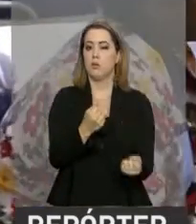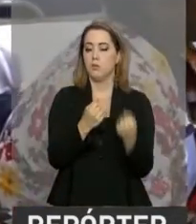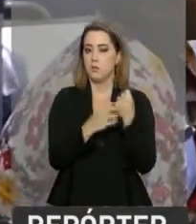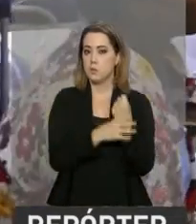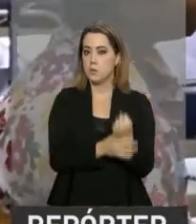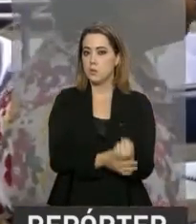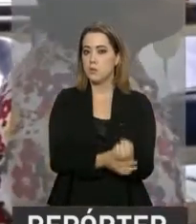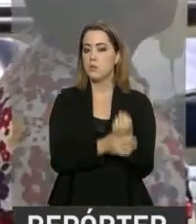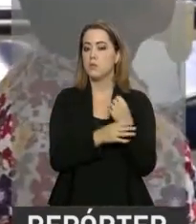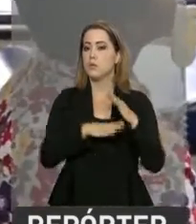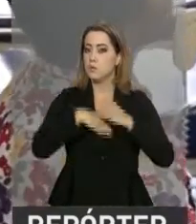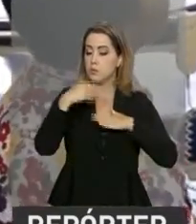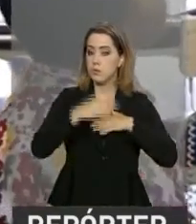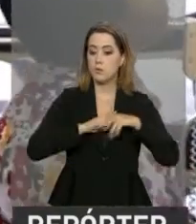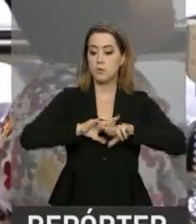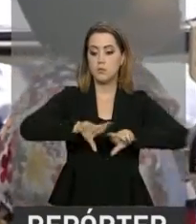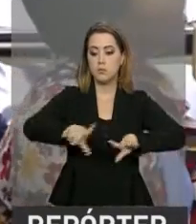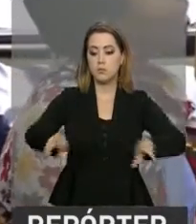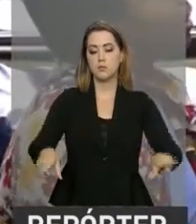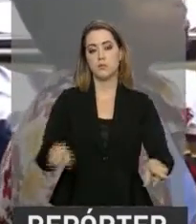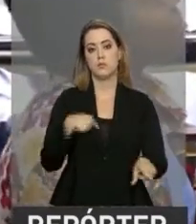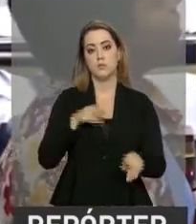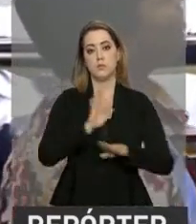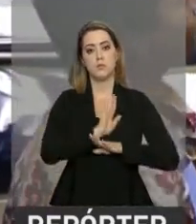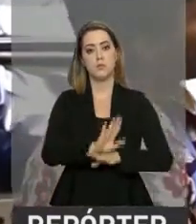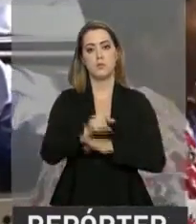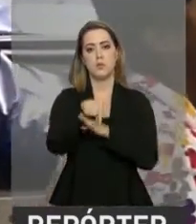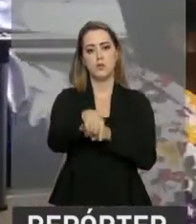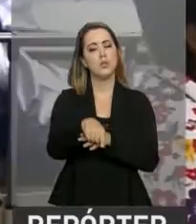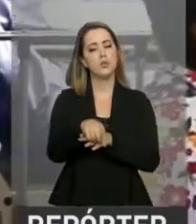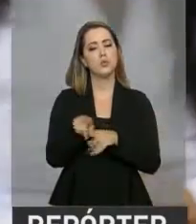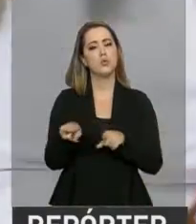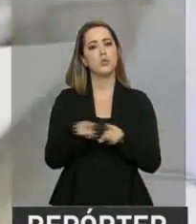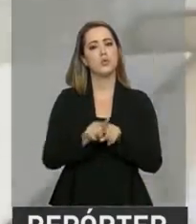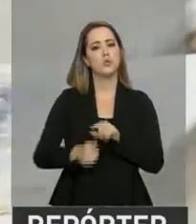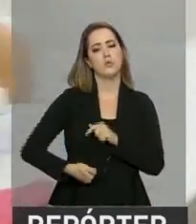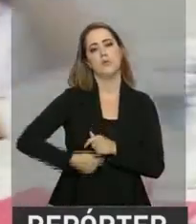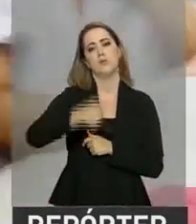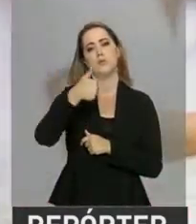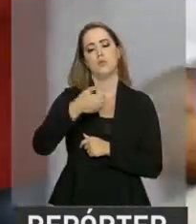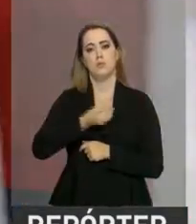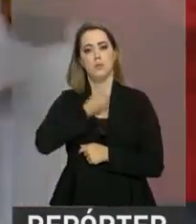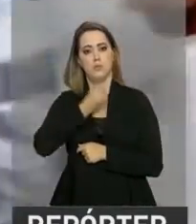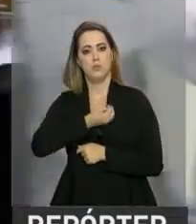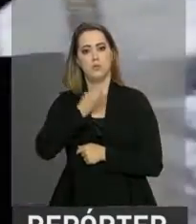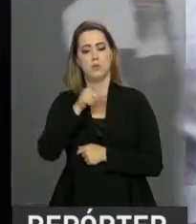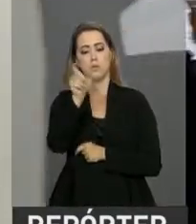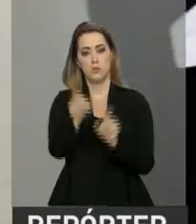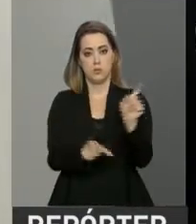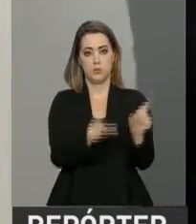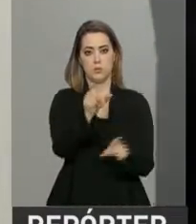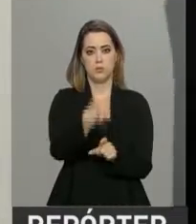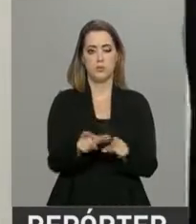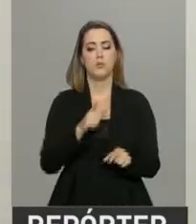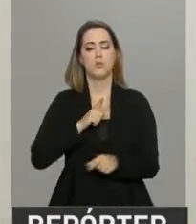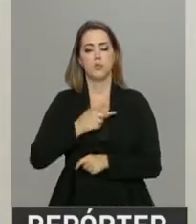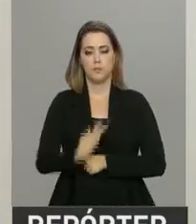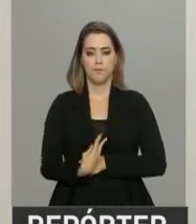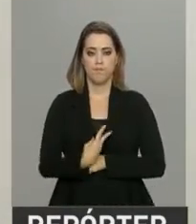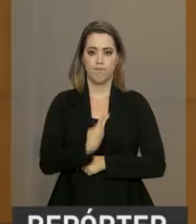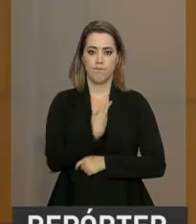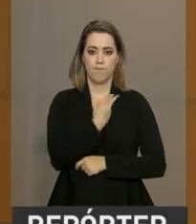vários profissionais da área de saúde que ensinam e reeducam essas pacientes que tiveram a mastectomia,